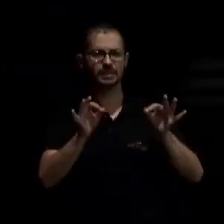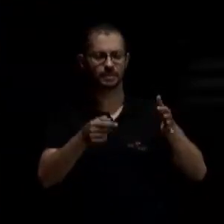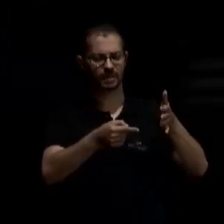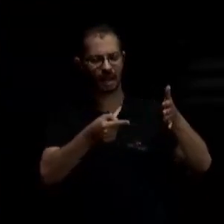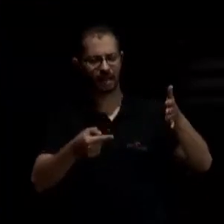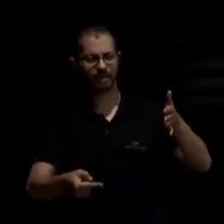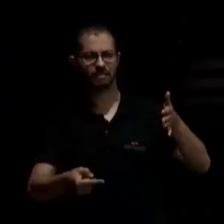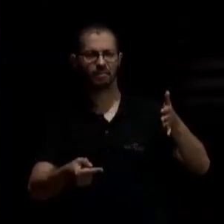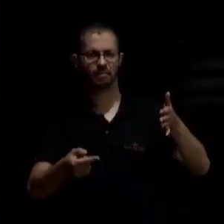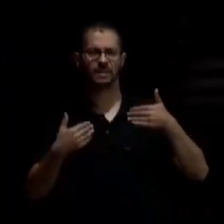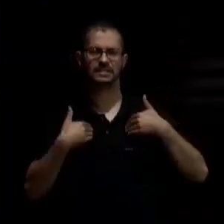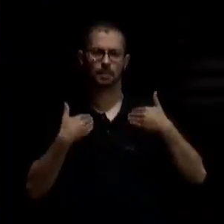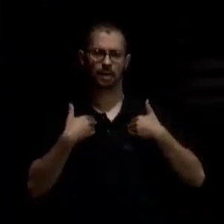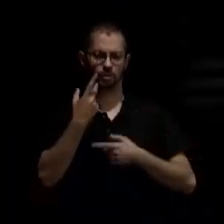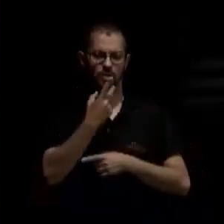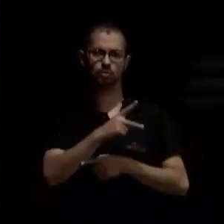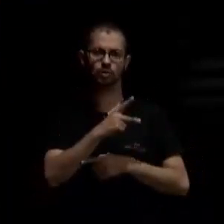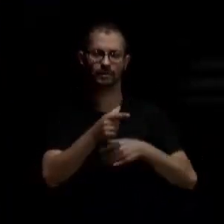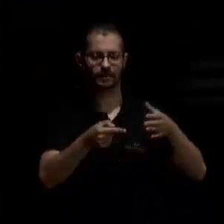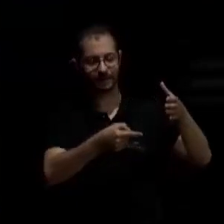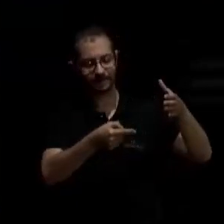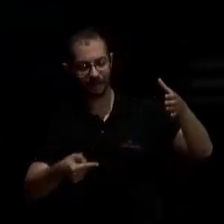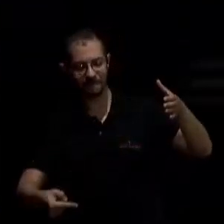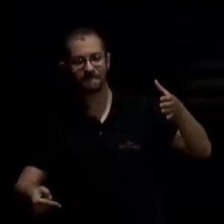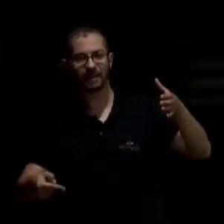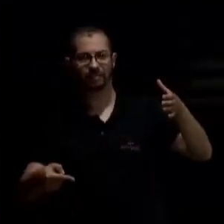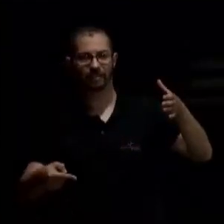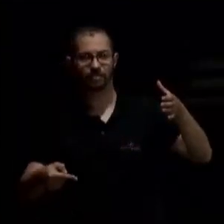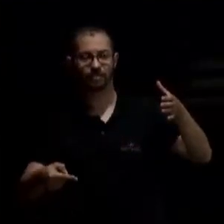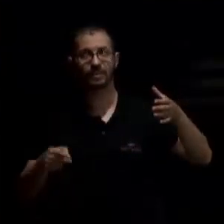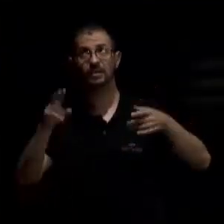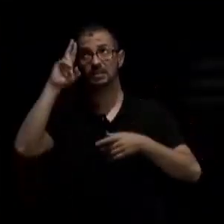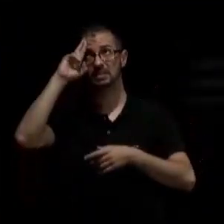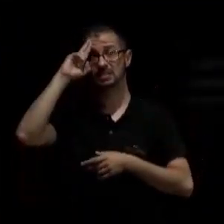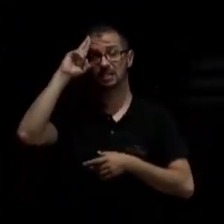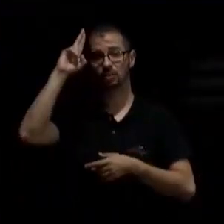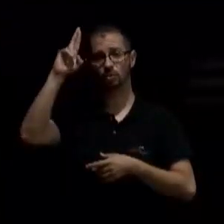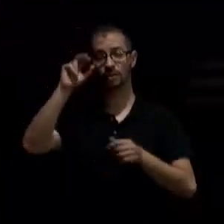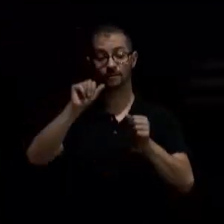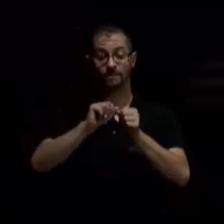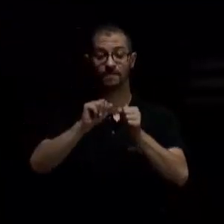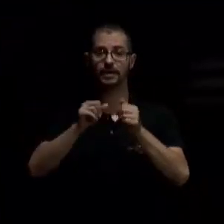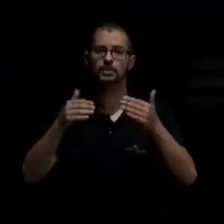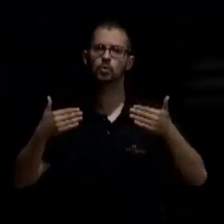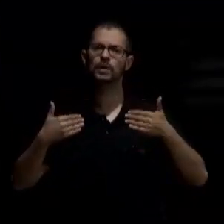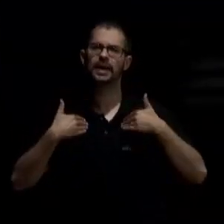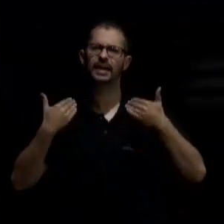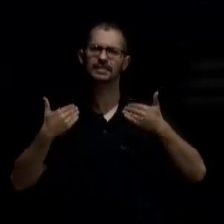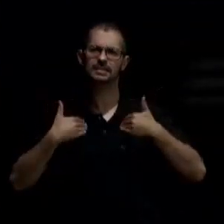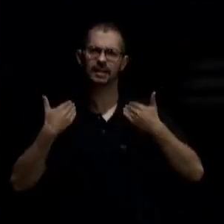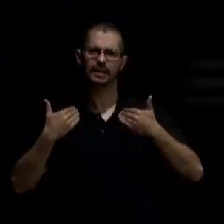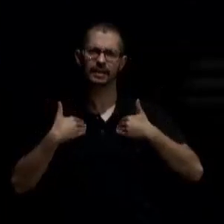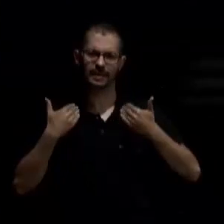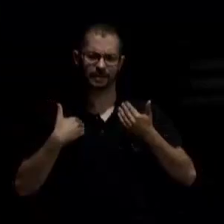vasilha. Está vazando. O Senhor faz esta alegria para gerar